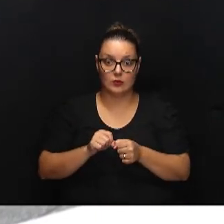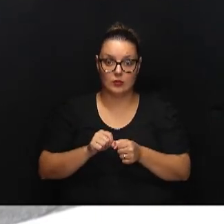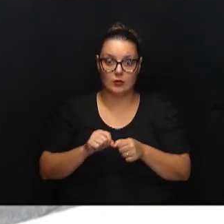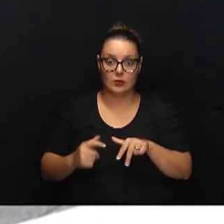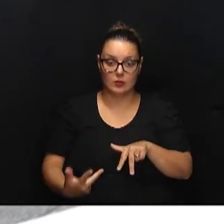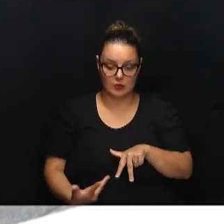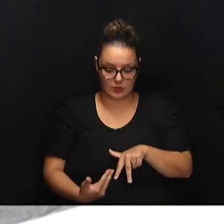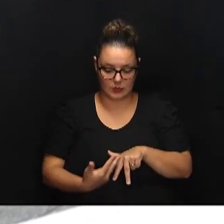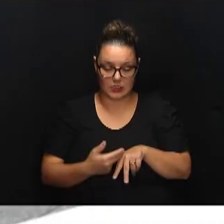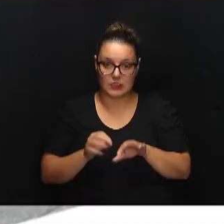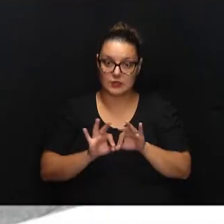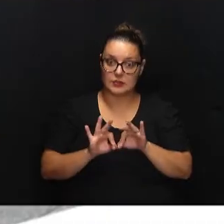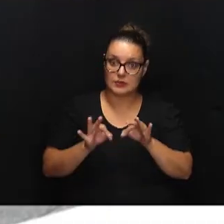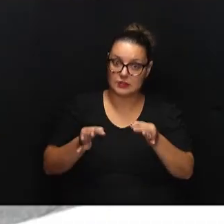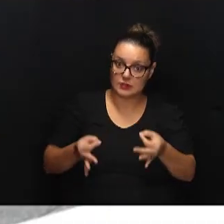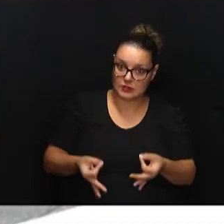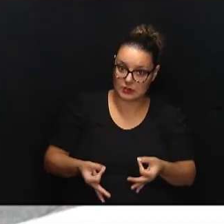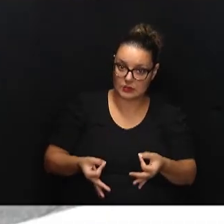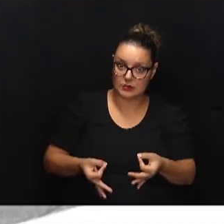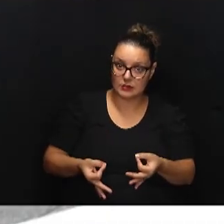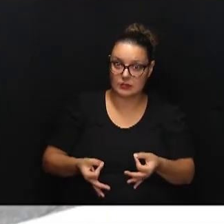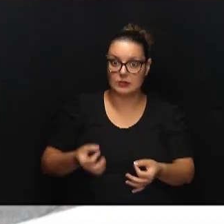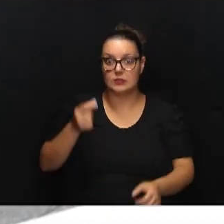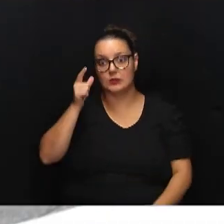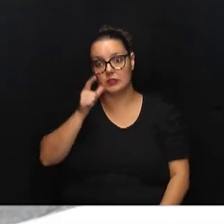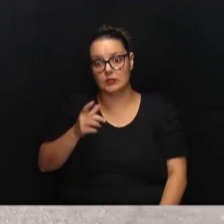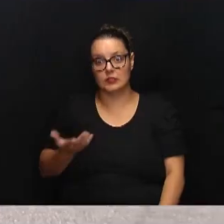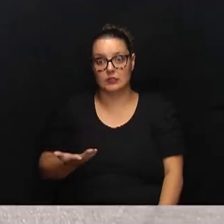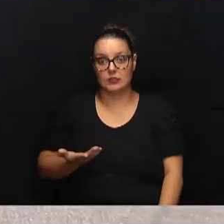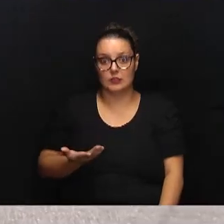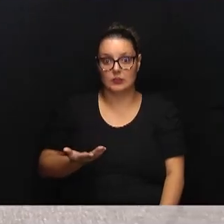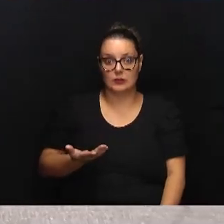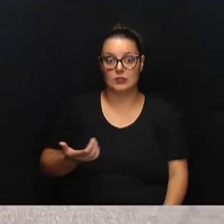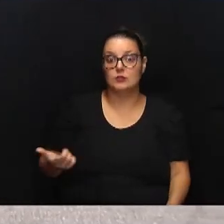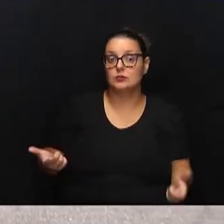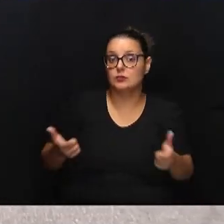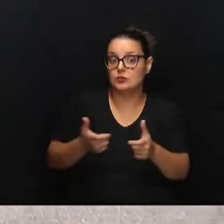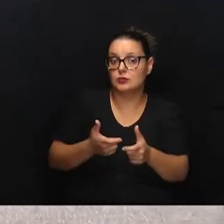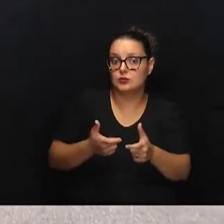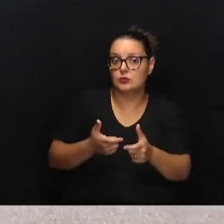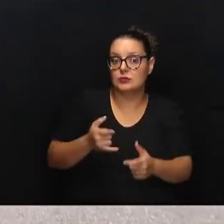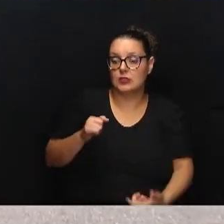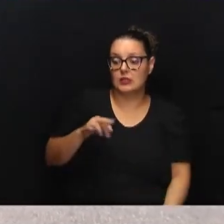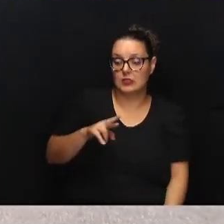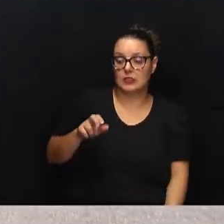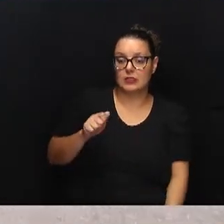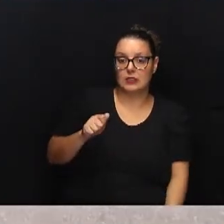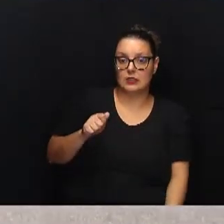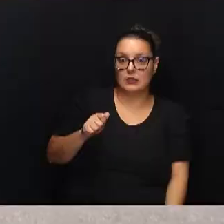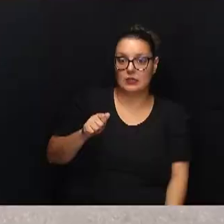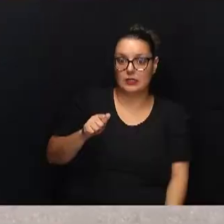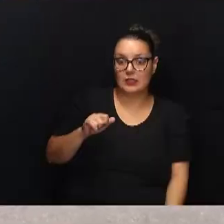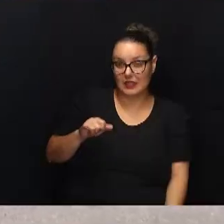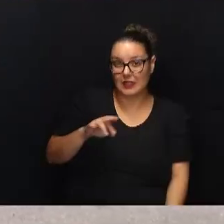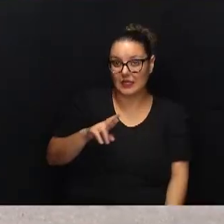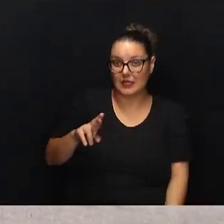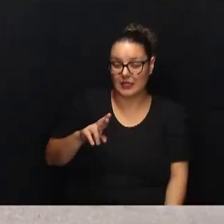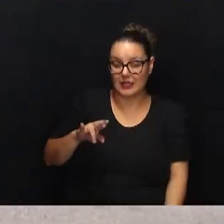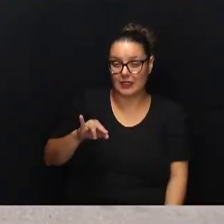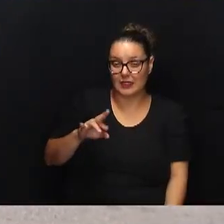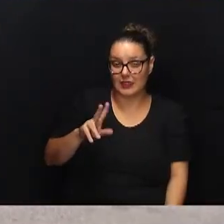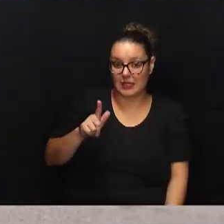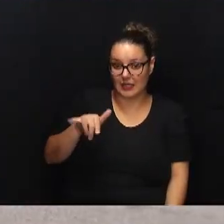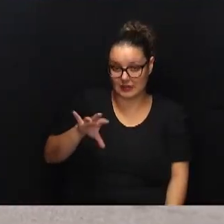cirurgia simples, né, e você consegue diminuir essa irrigação que tem, né, sanguínea nos curativos,